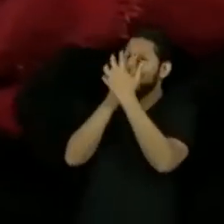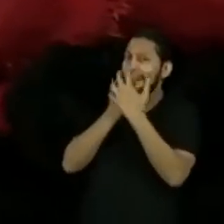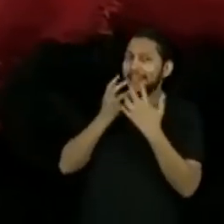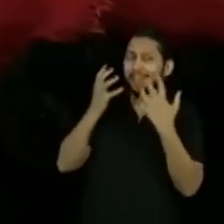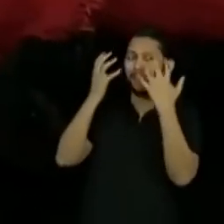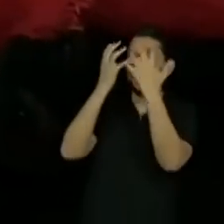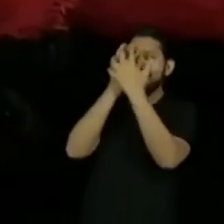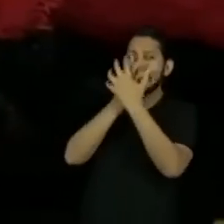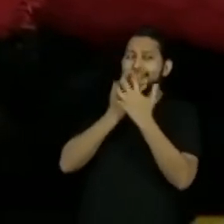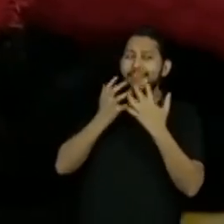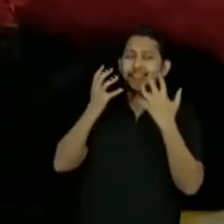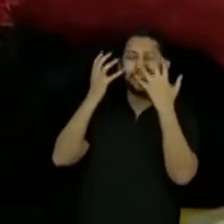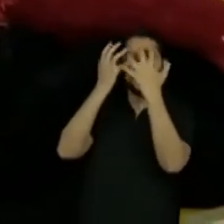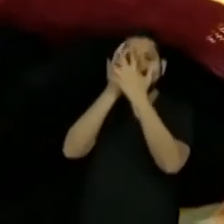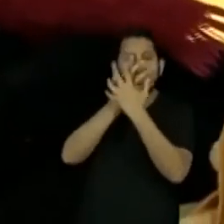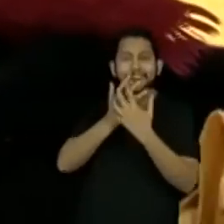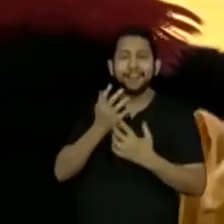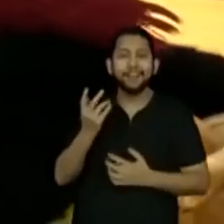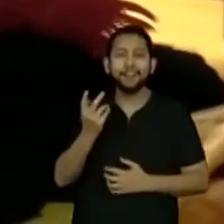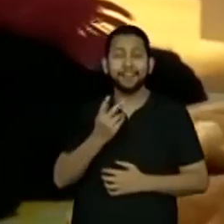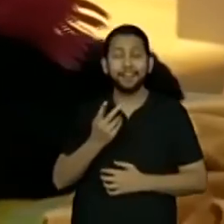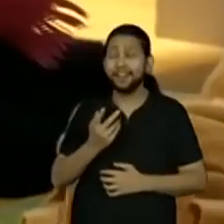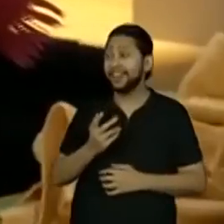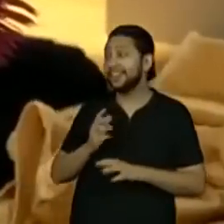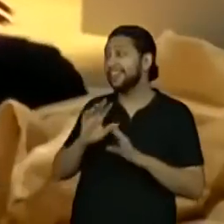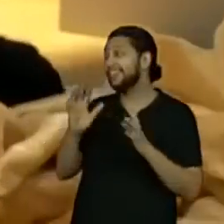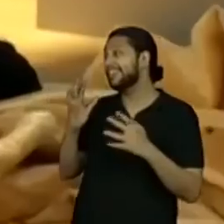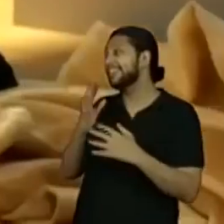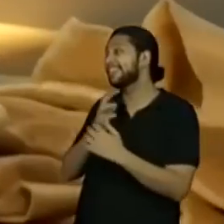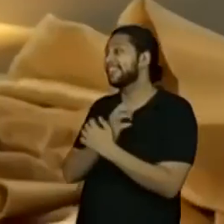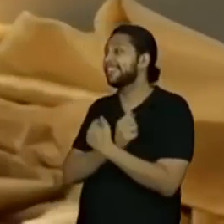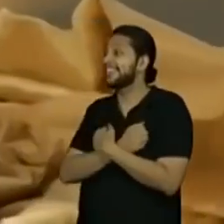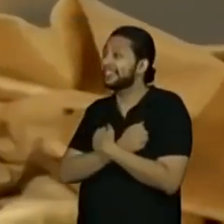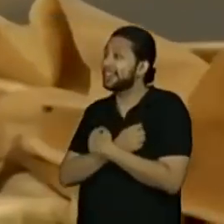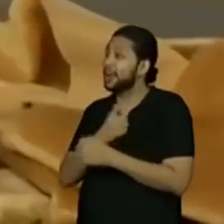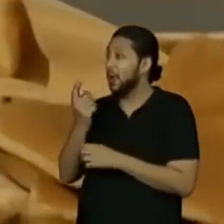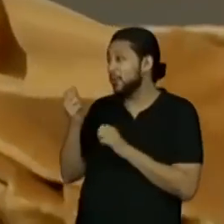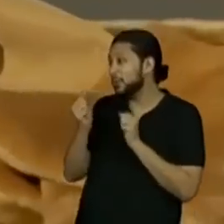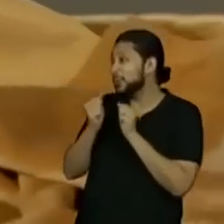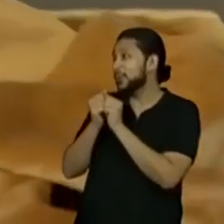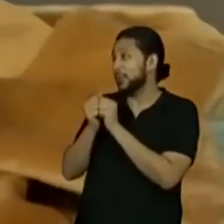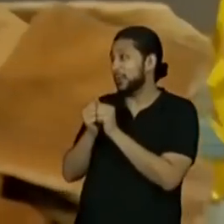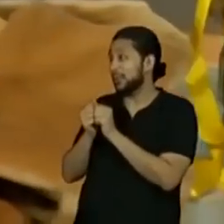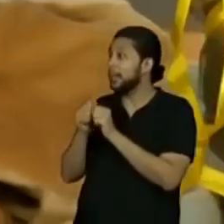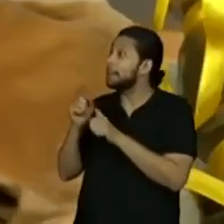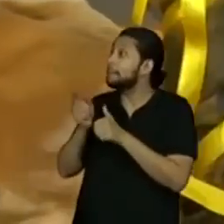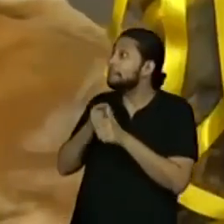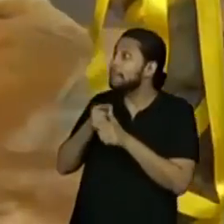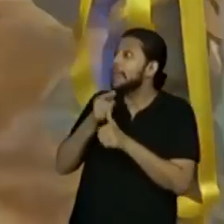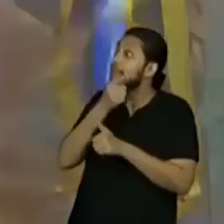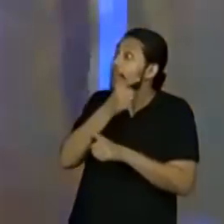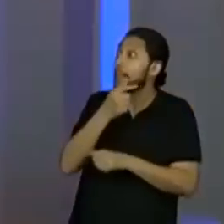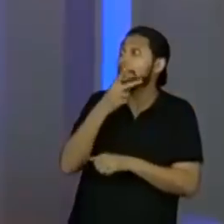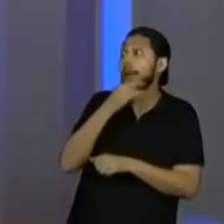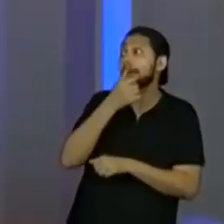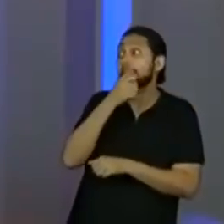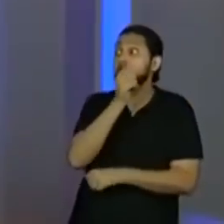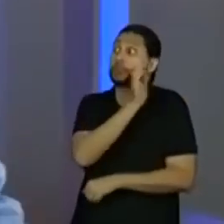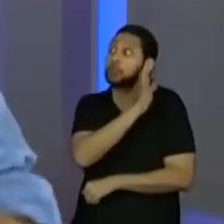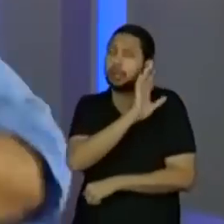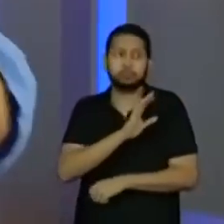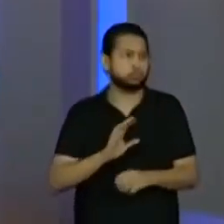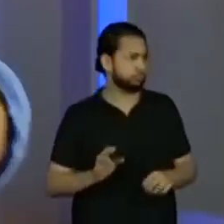ela se apaixonou por ele e disse, eu até iria com você, mas eu preciso me despedir dos meus pais. Ele